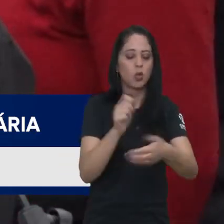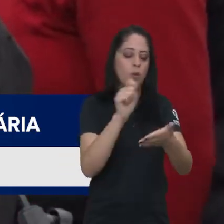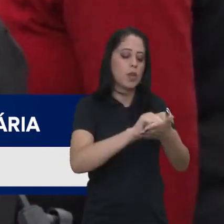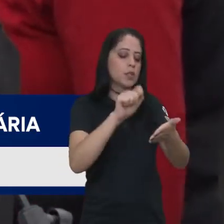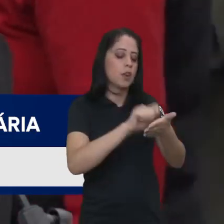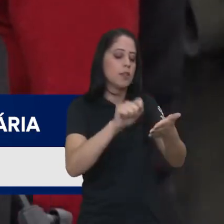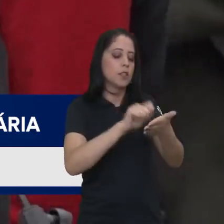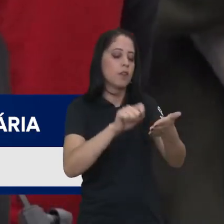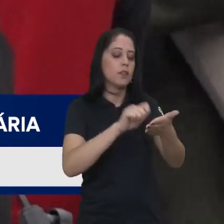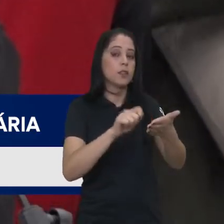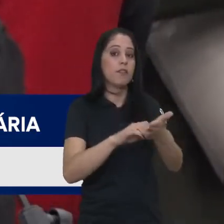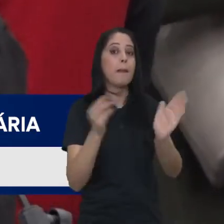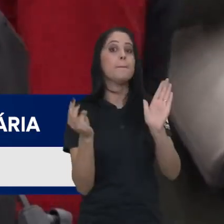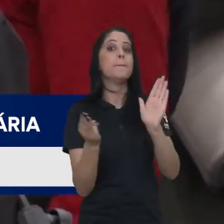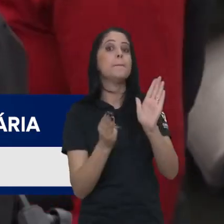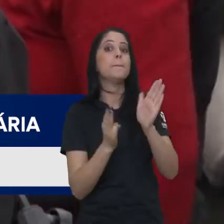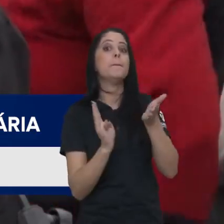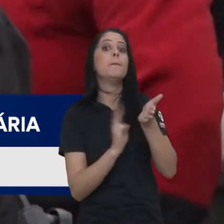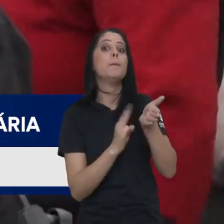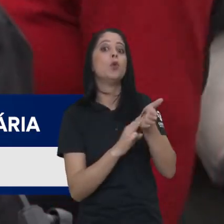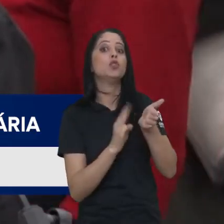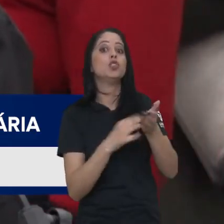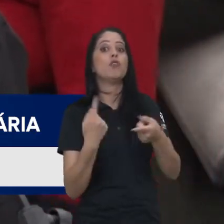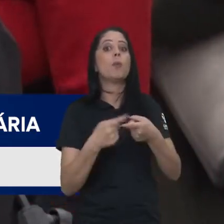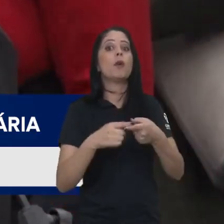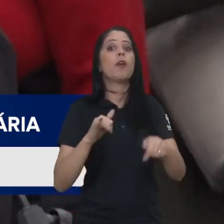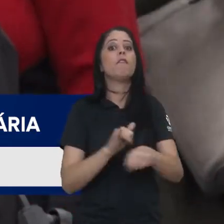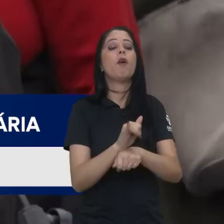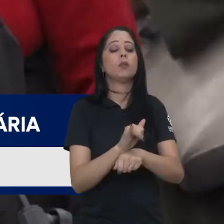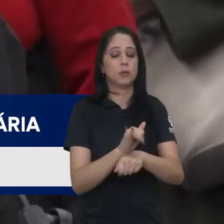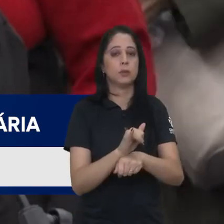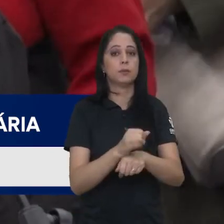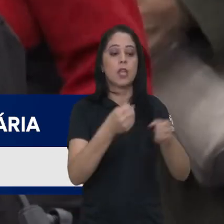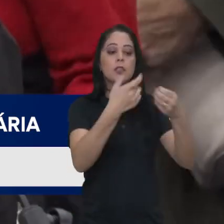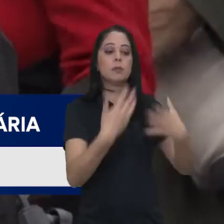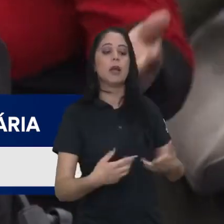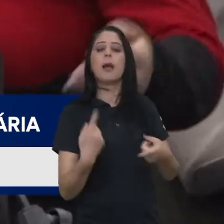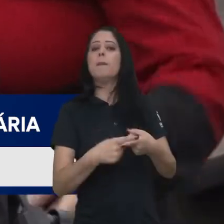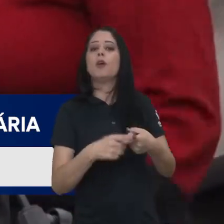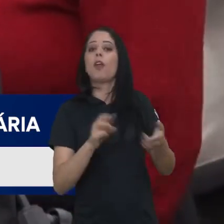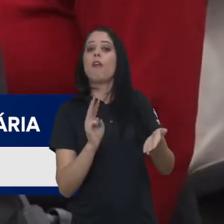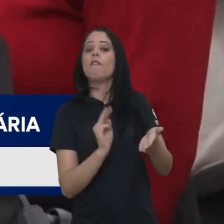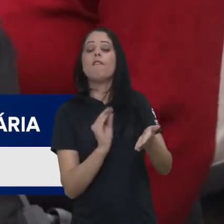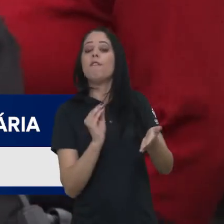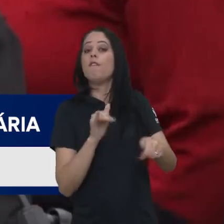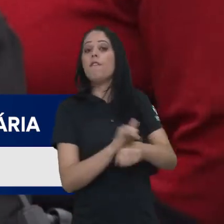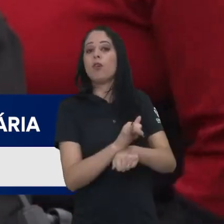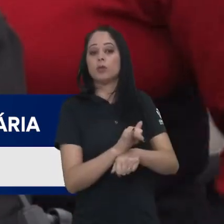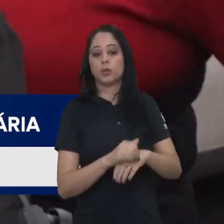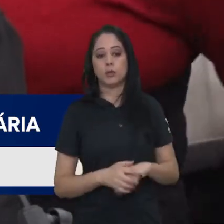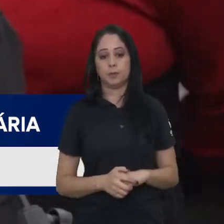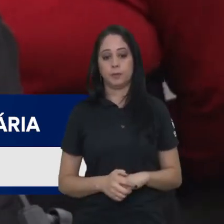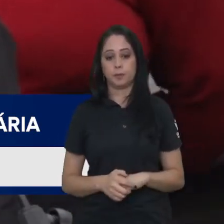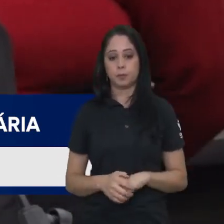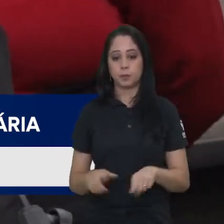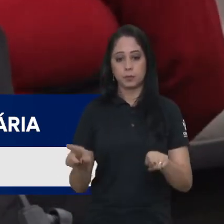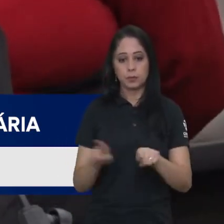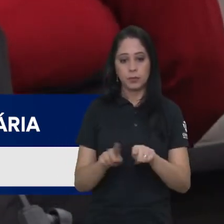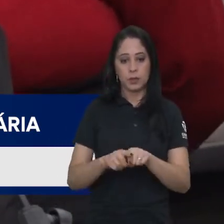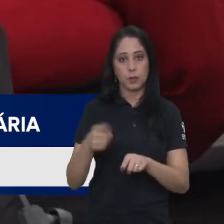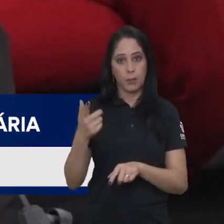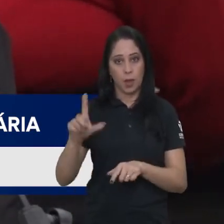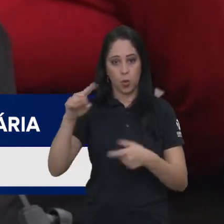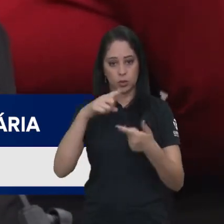Eles estão ausentes aqui, pode estar ausente, se justifique para a gente poder passar para a comunidade. Outra